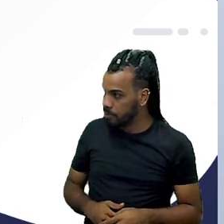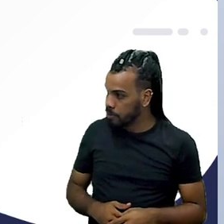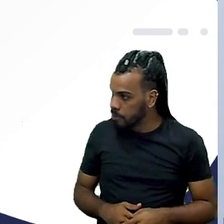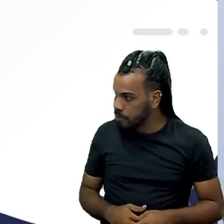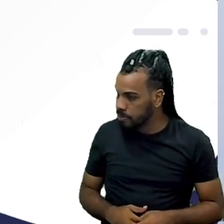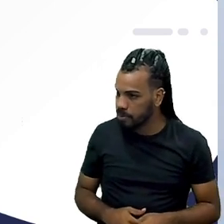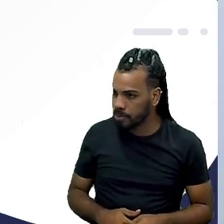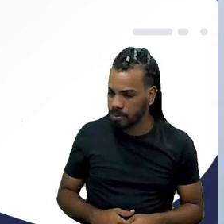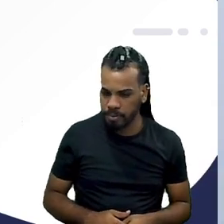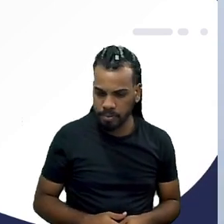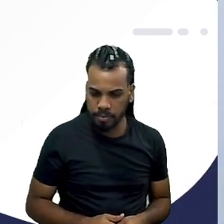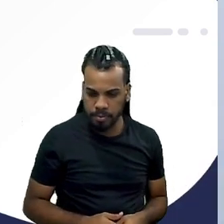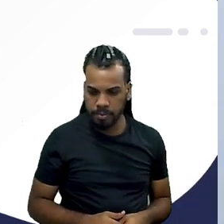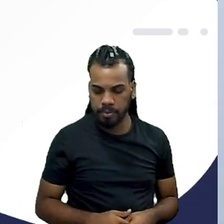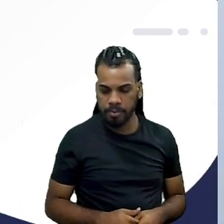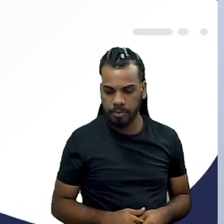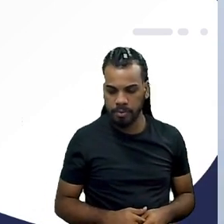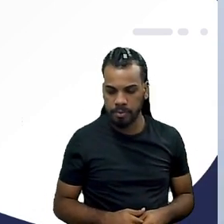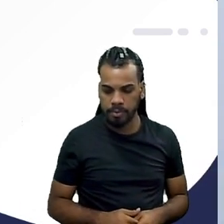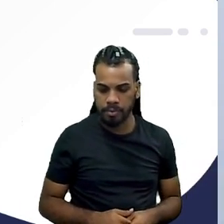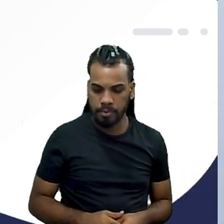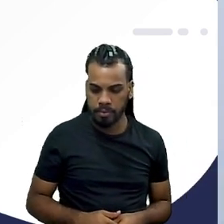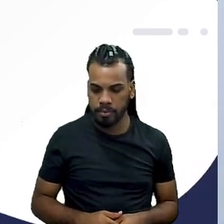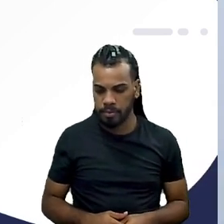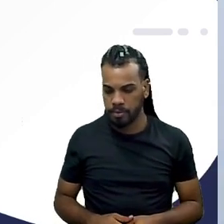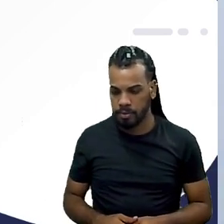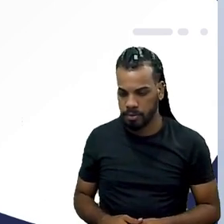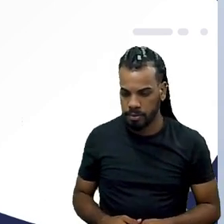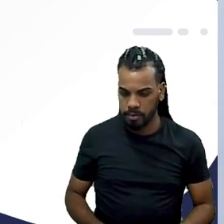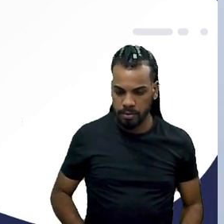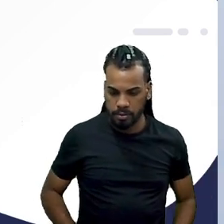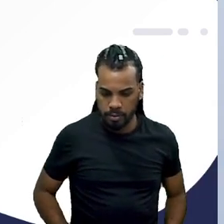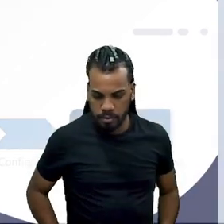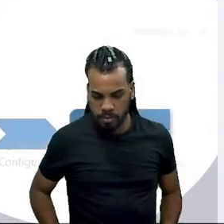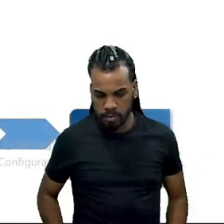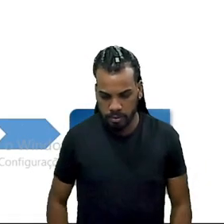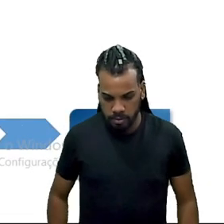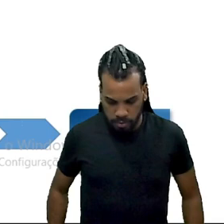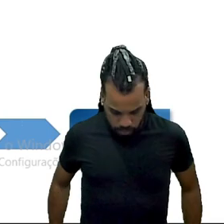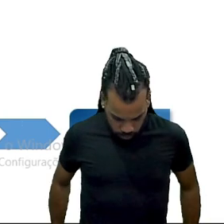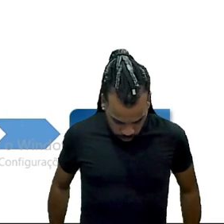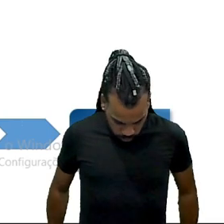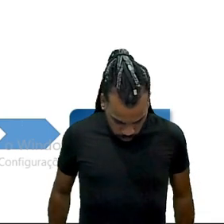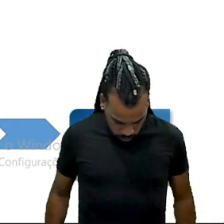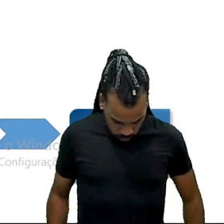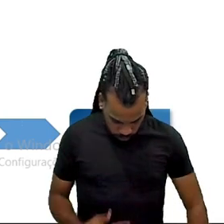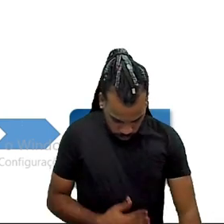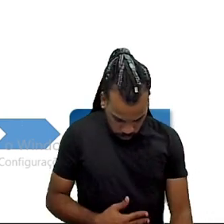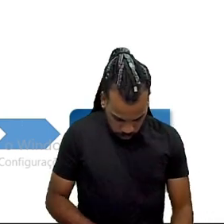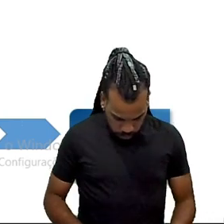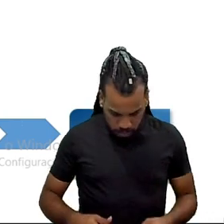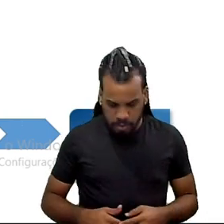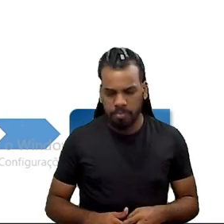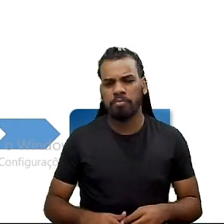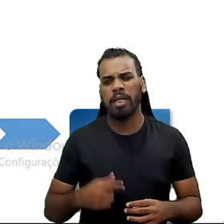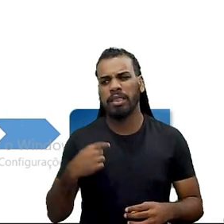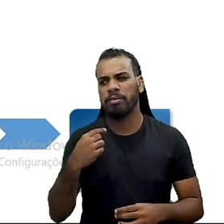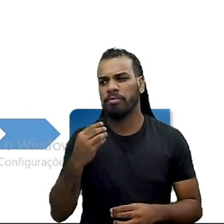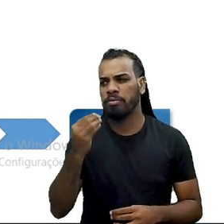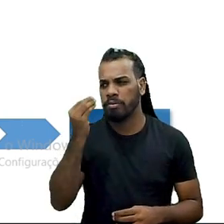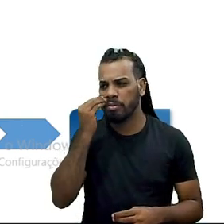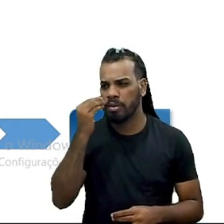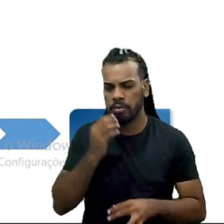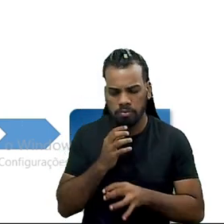Agora, tem uma maneira de você até testar, será que meus cálculos estão corretos?